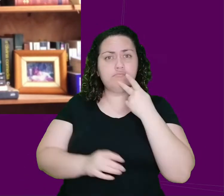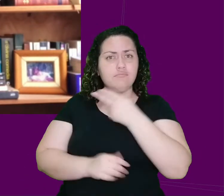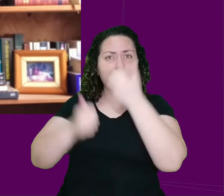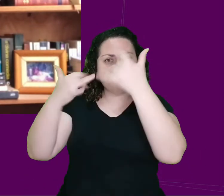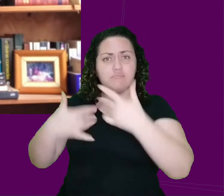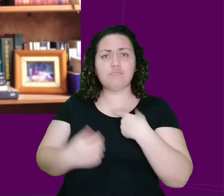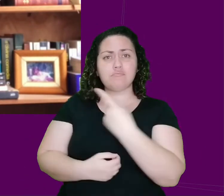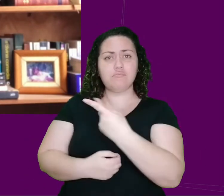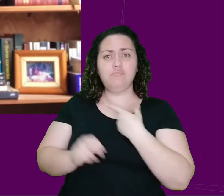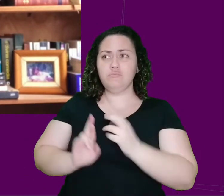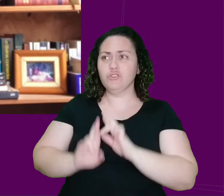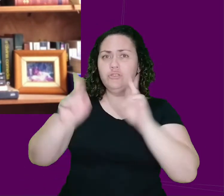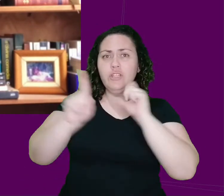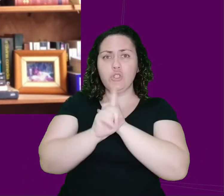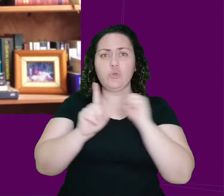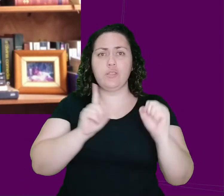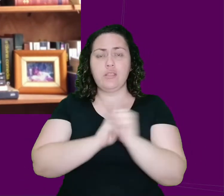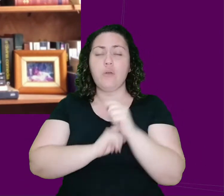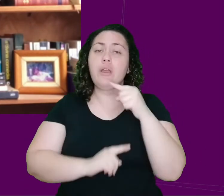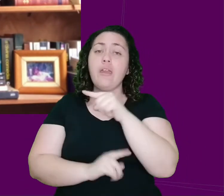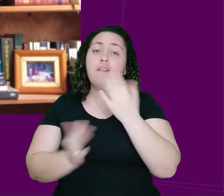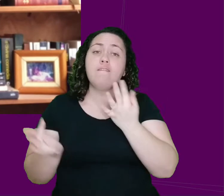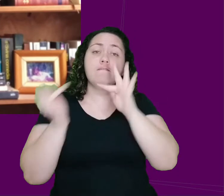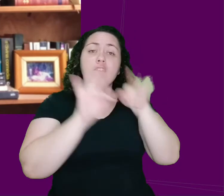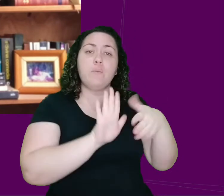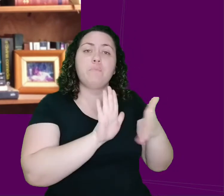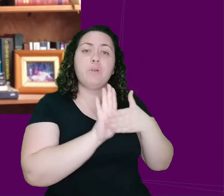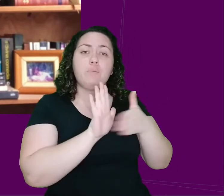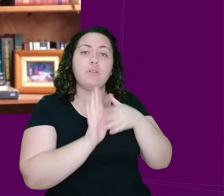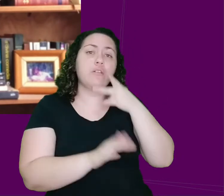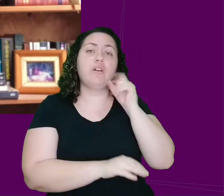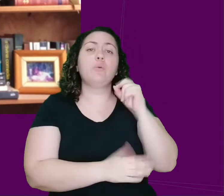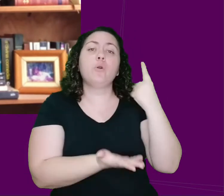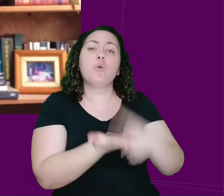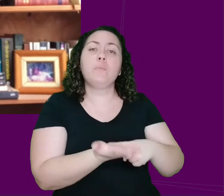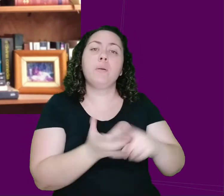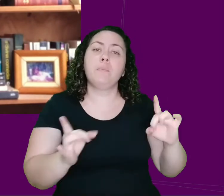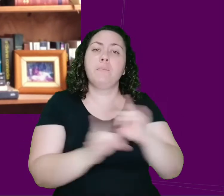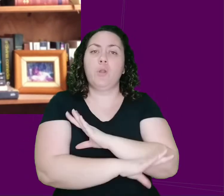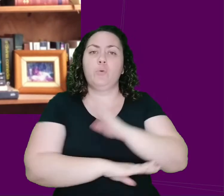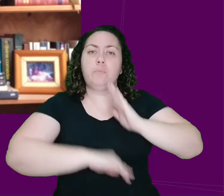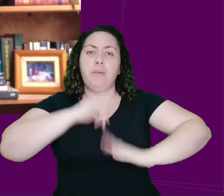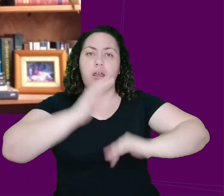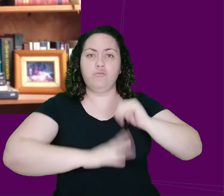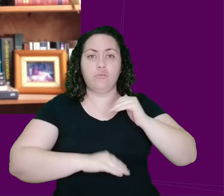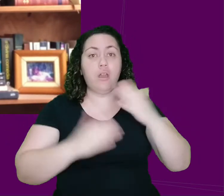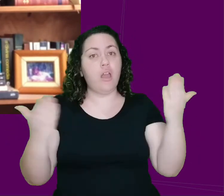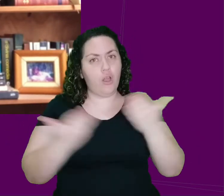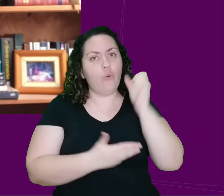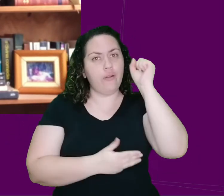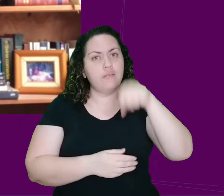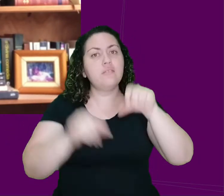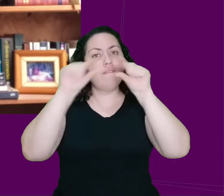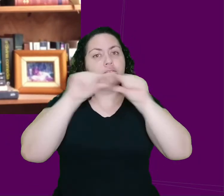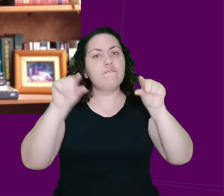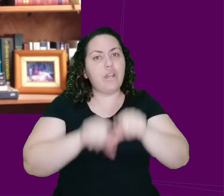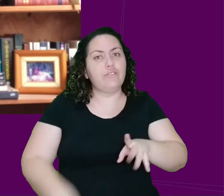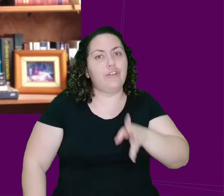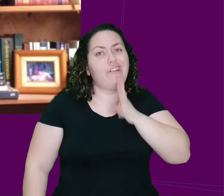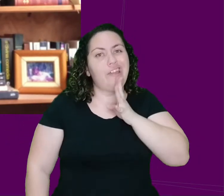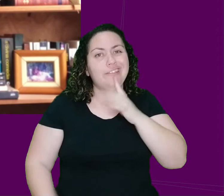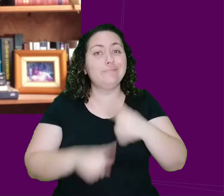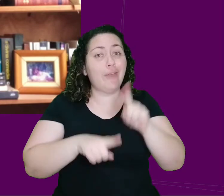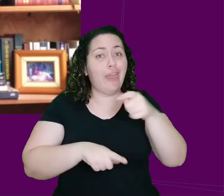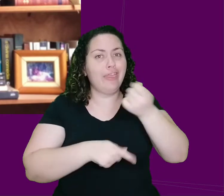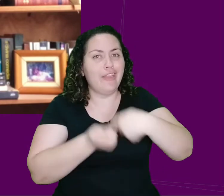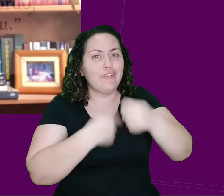a diferença social entre os dois, ele termina a proposta por meio de uma conciliação prática, em termos que agora sim ele conhece bem, o